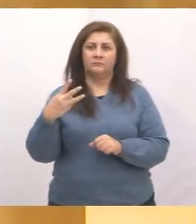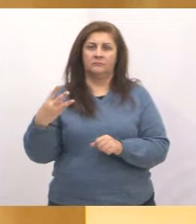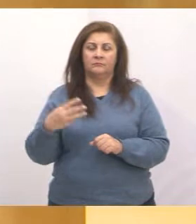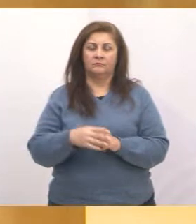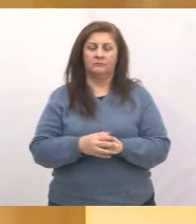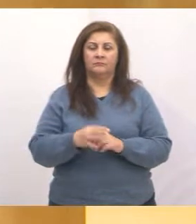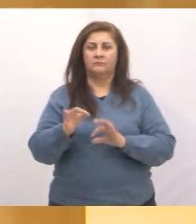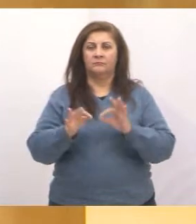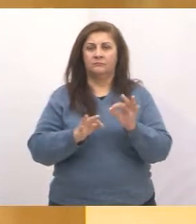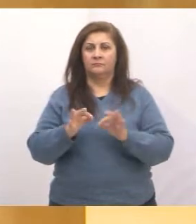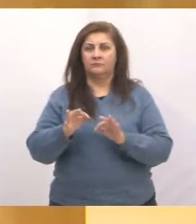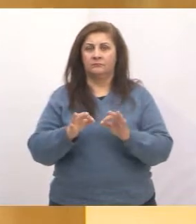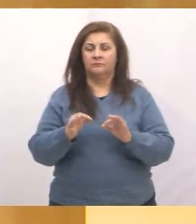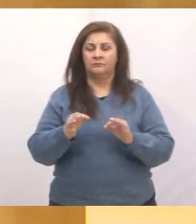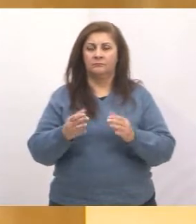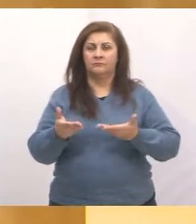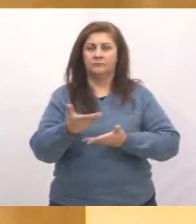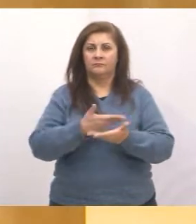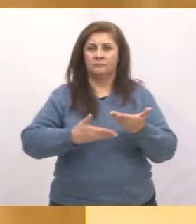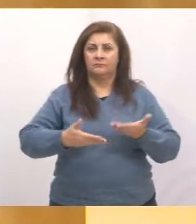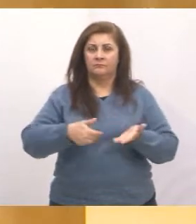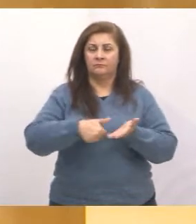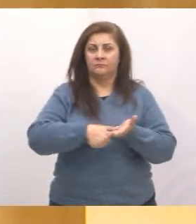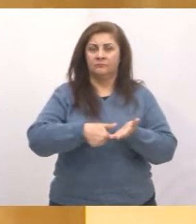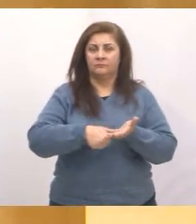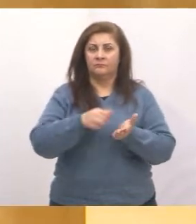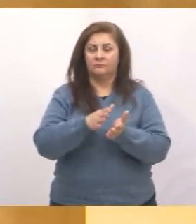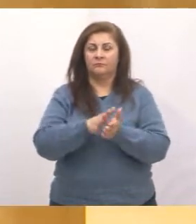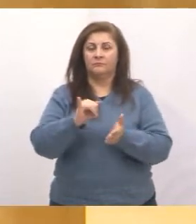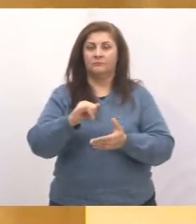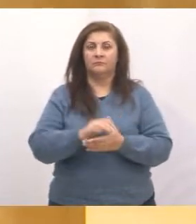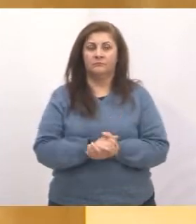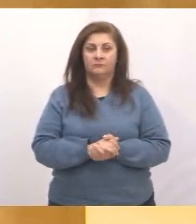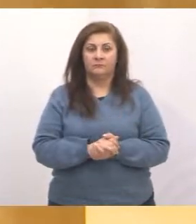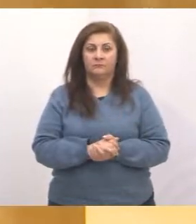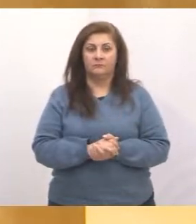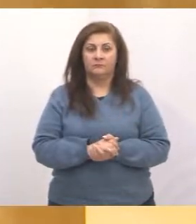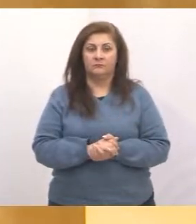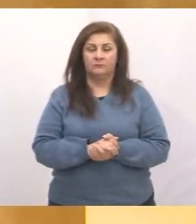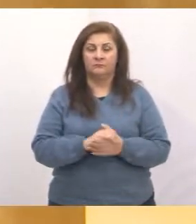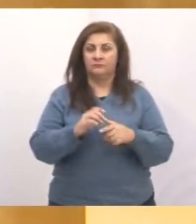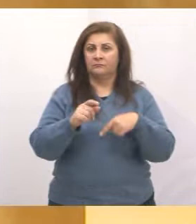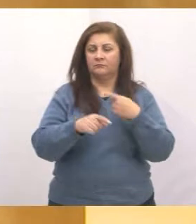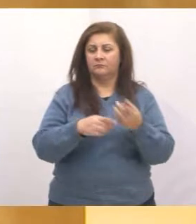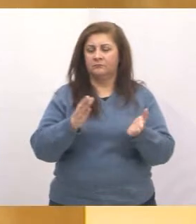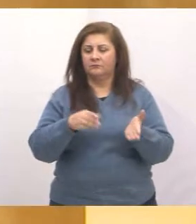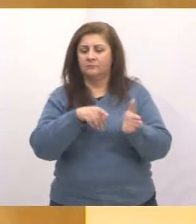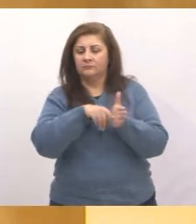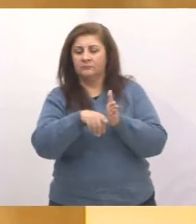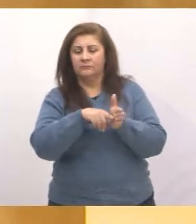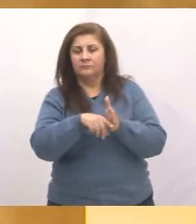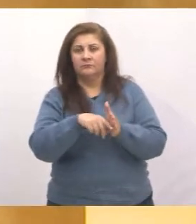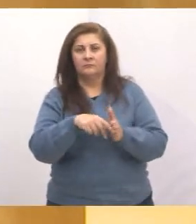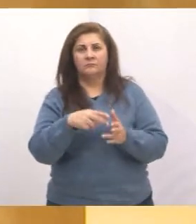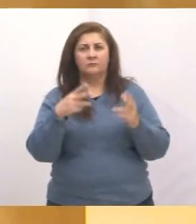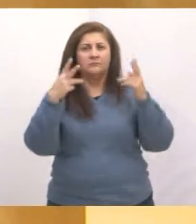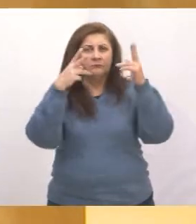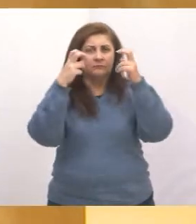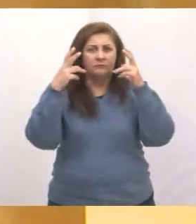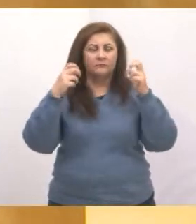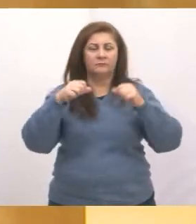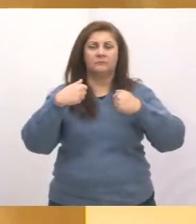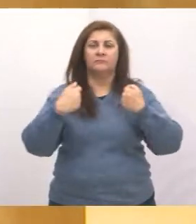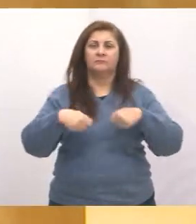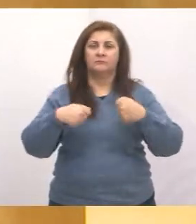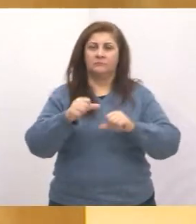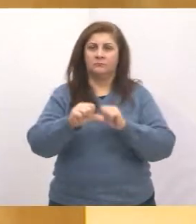de Regulação de Jacareí. Após análise, observou-se a necessidade de